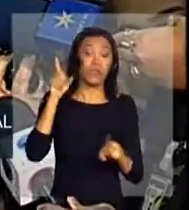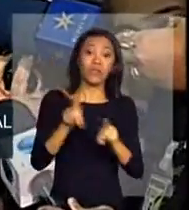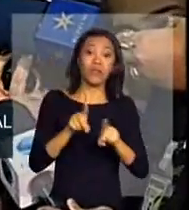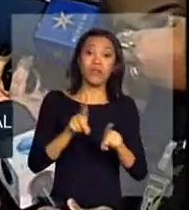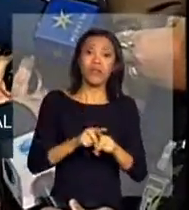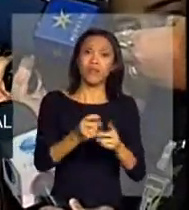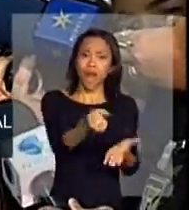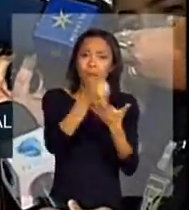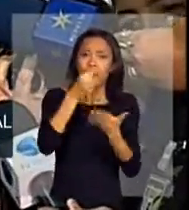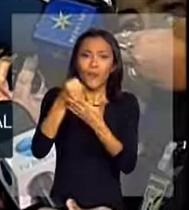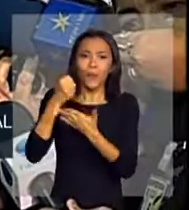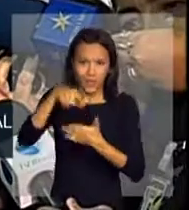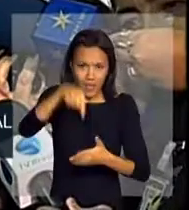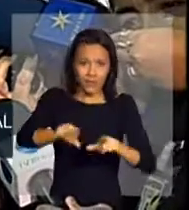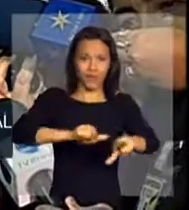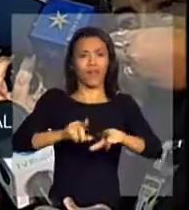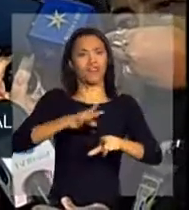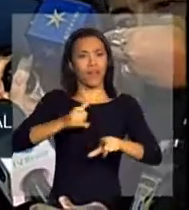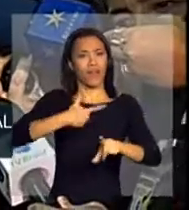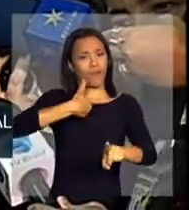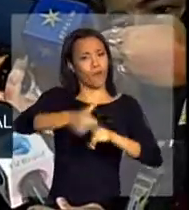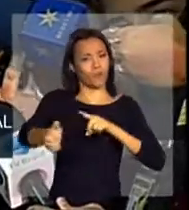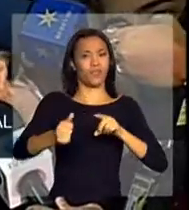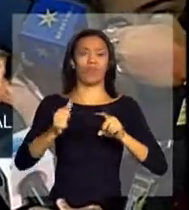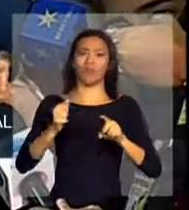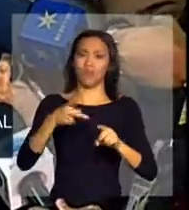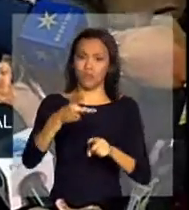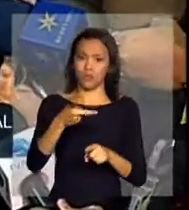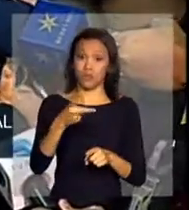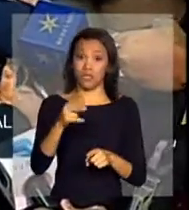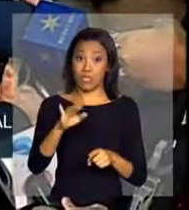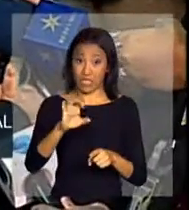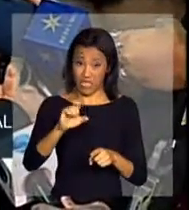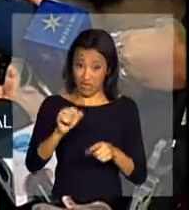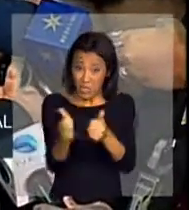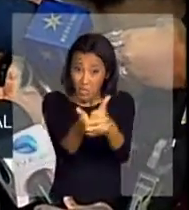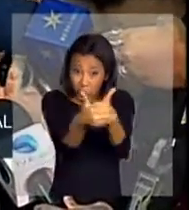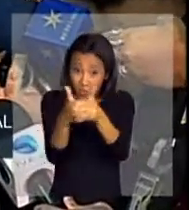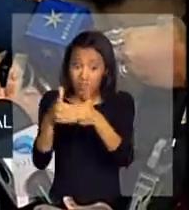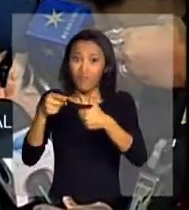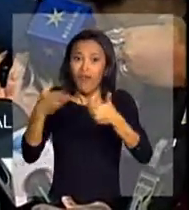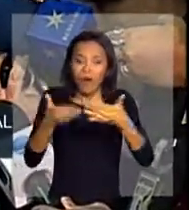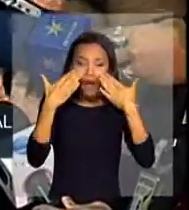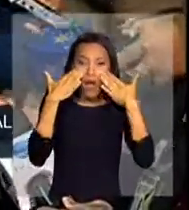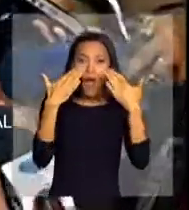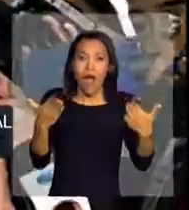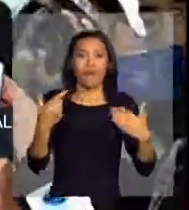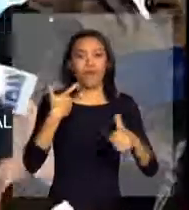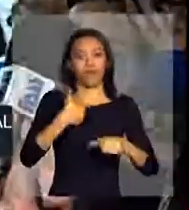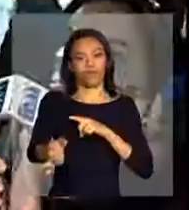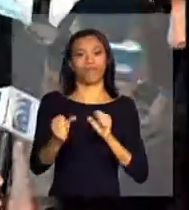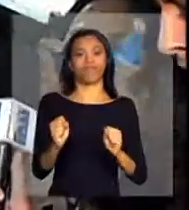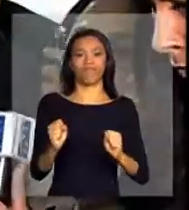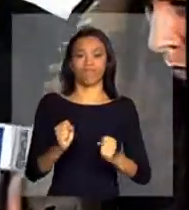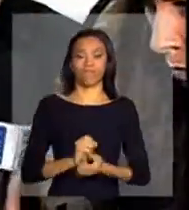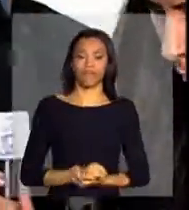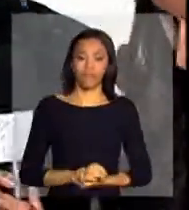das pessoas, eu acho que nós vamos superar esse problema. Esse crime tem que deixar de ser subterrâneo para que nós possamos melhor combatê-lo. Obrigada.